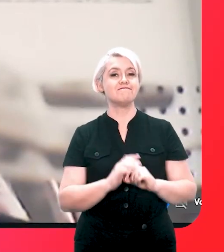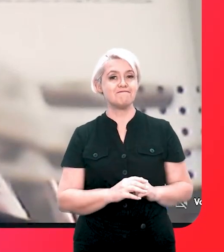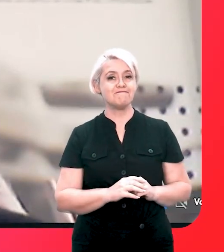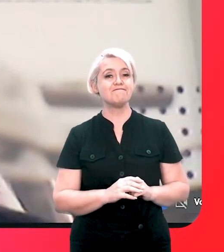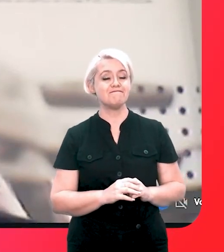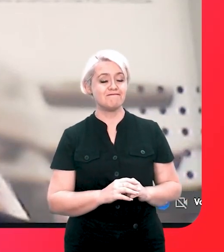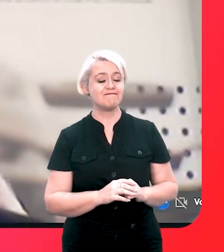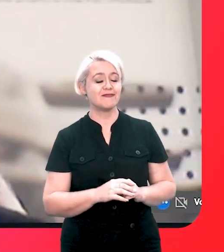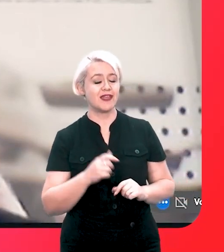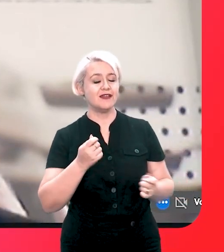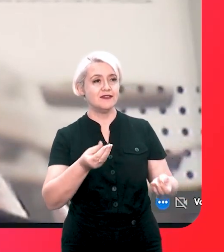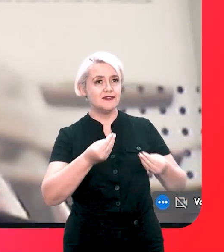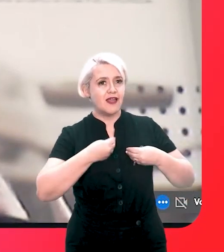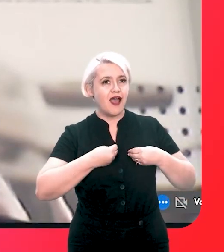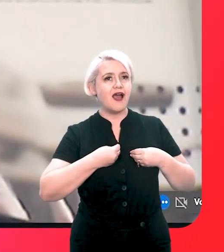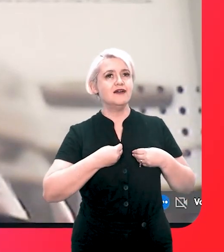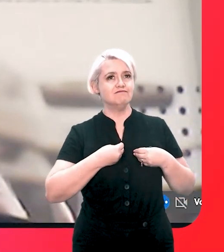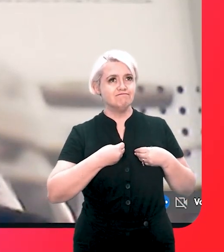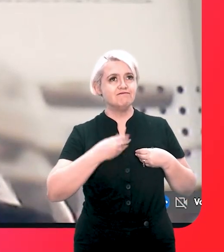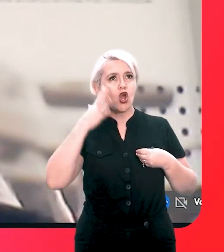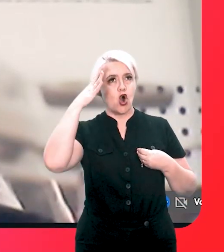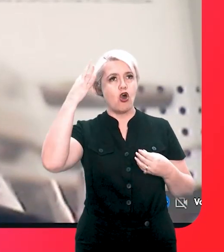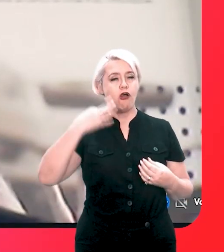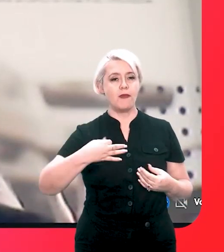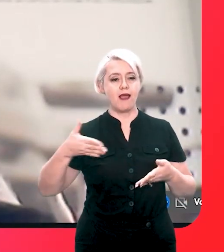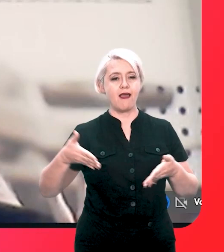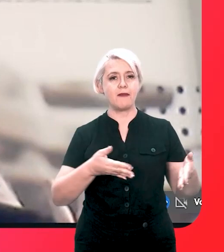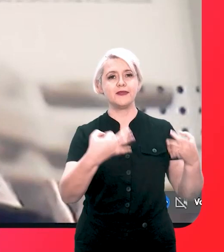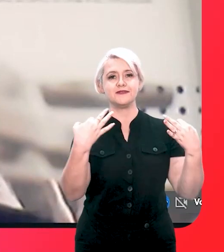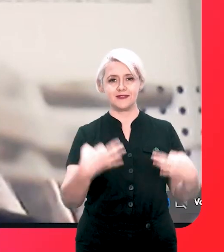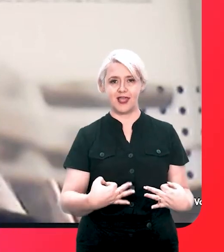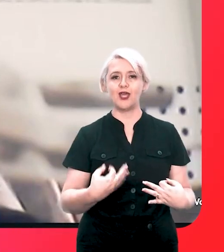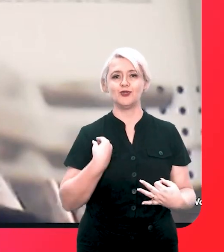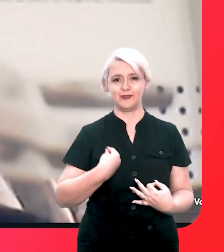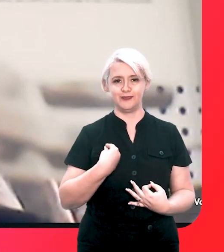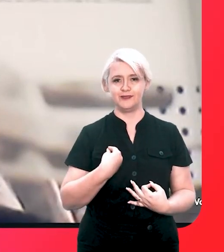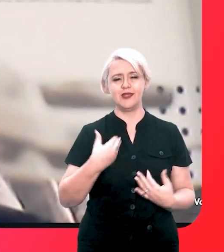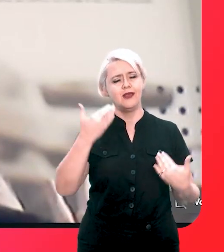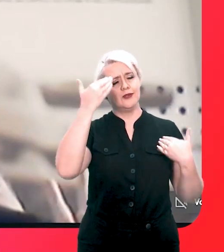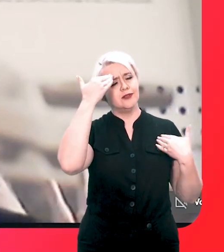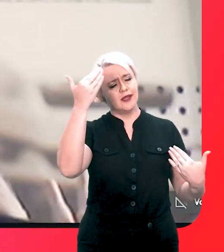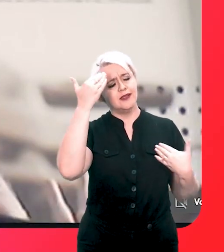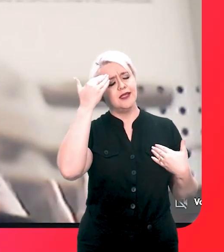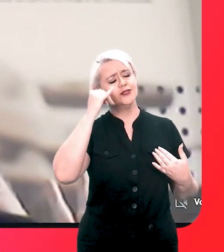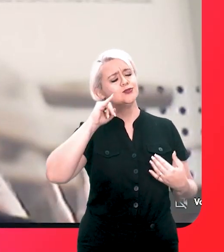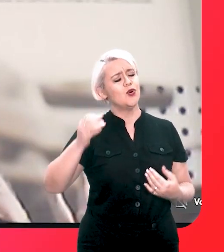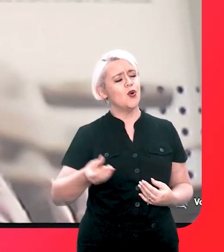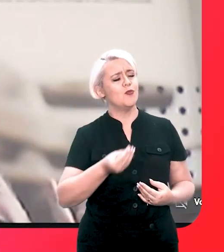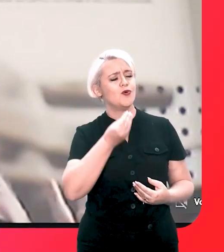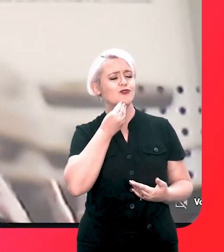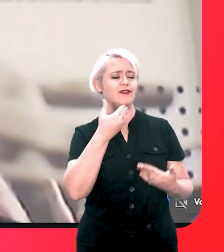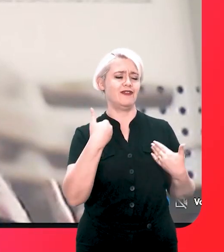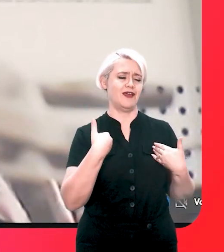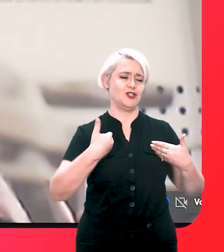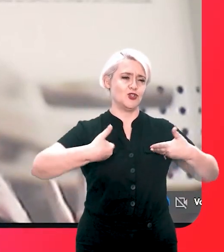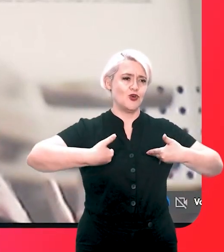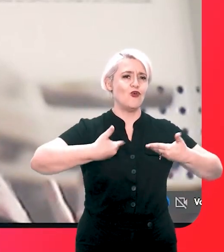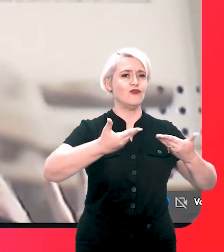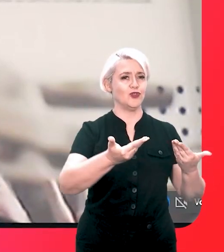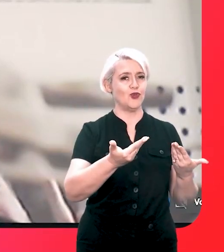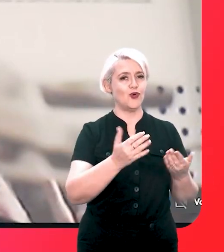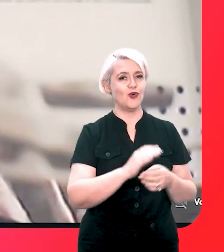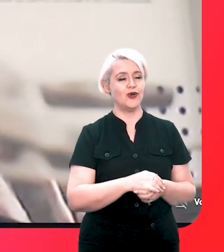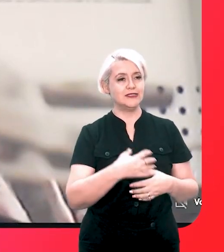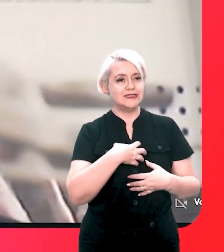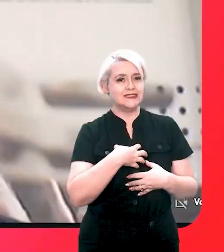a visão de que estamos no caminho certo. Eu que te agradeço pela oportunidade, tu me